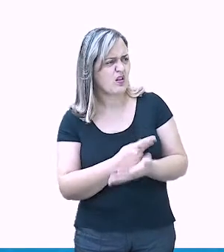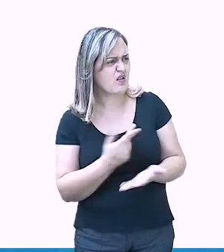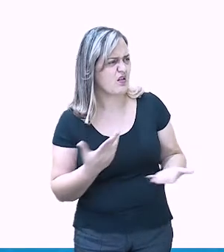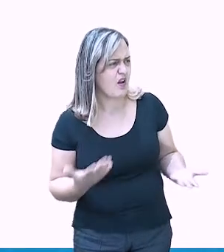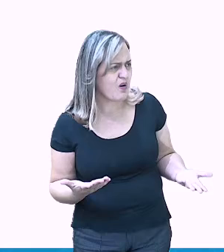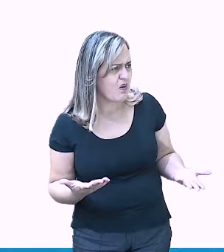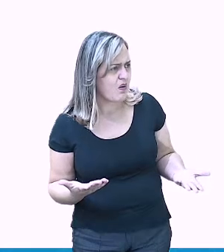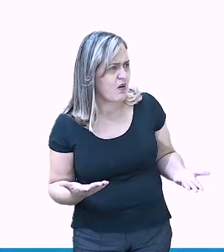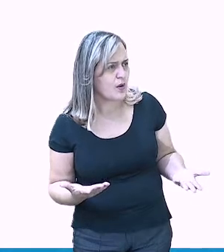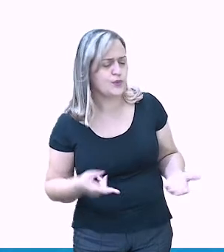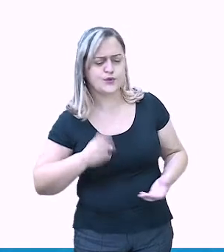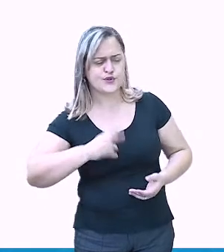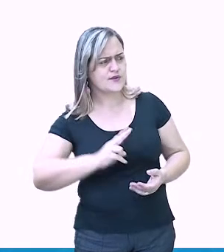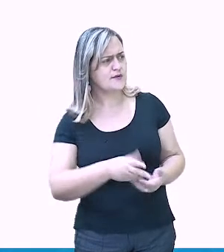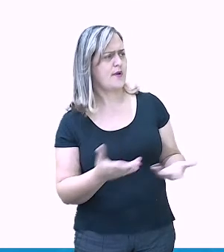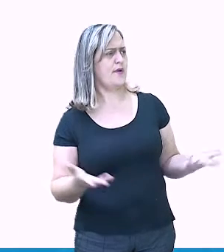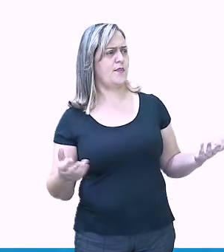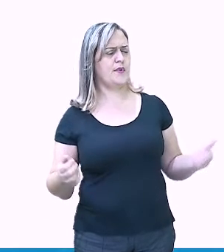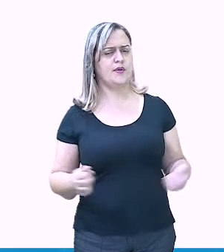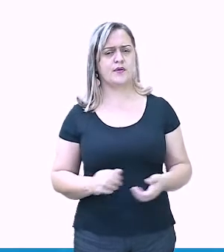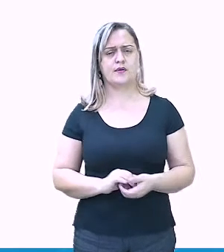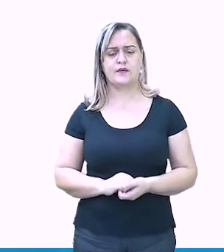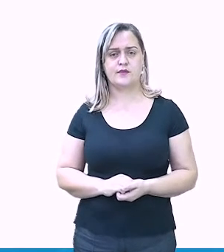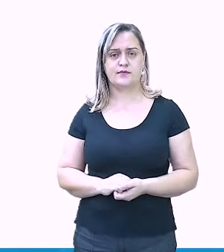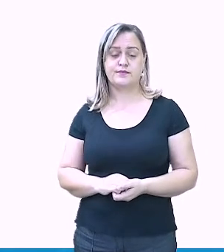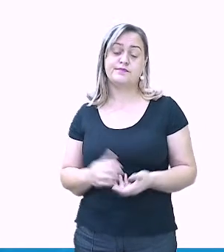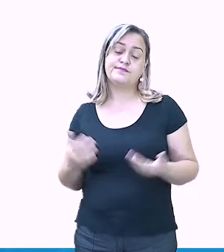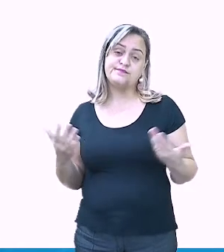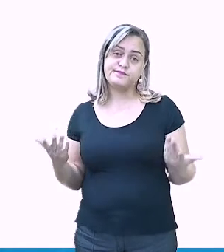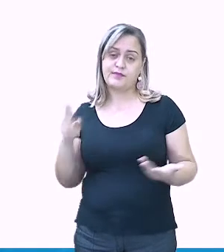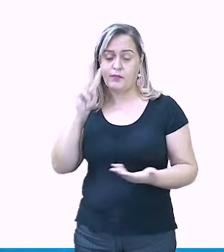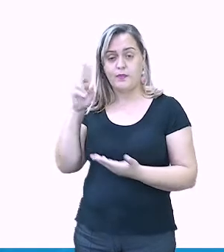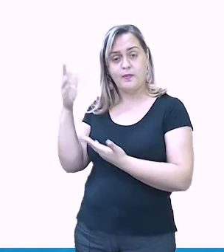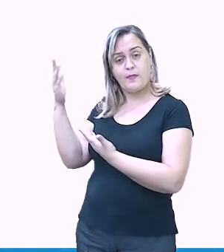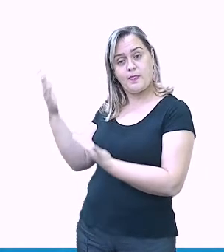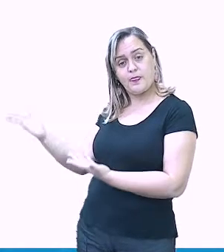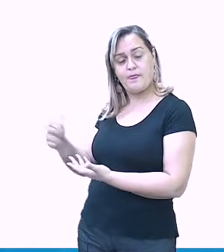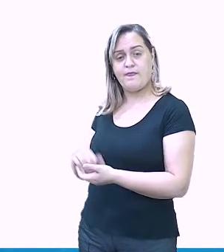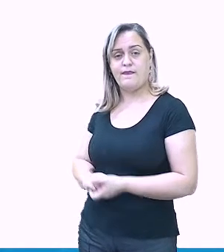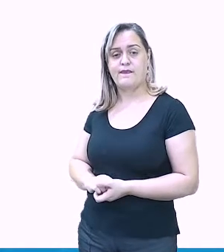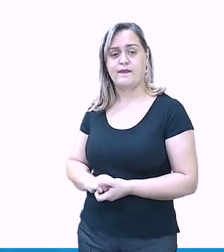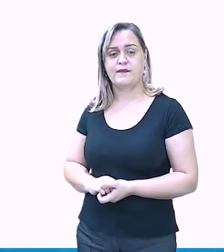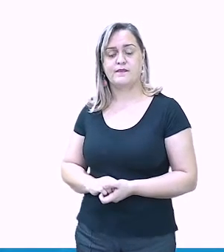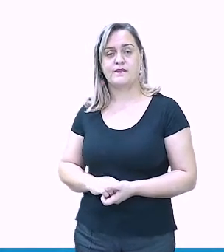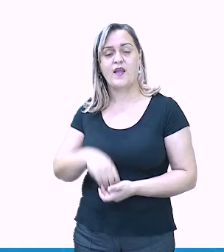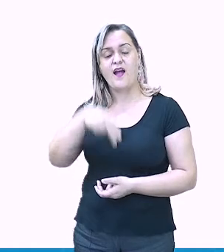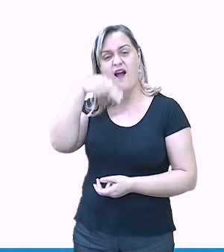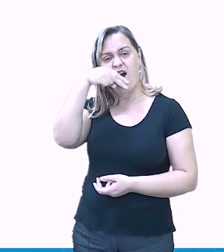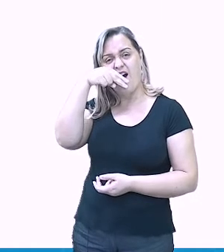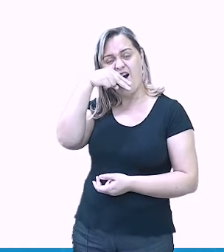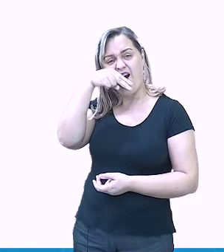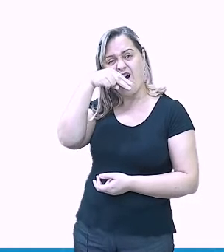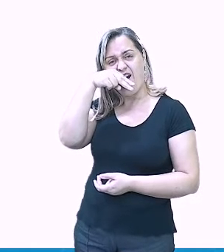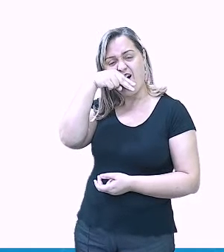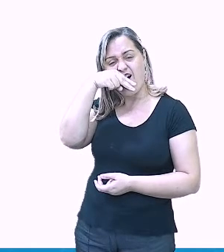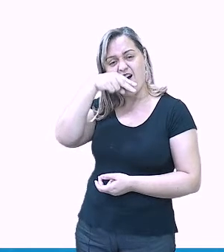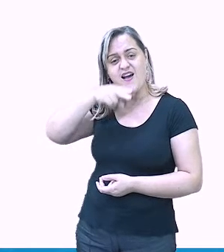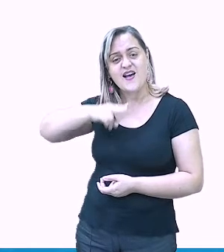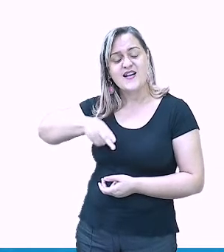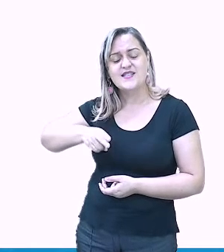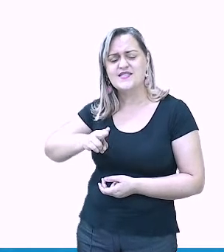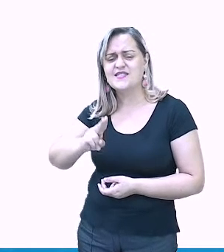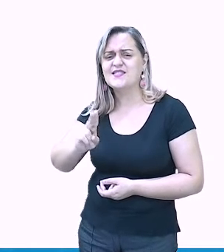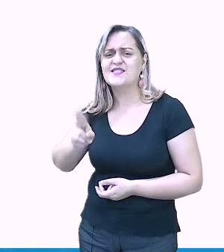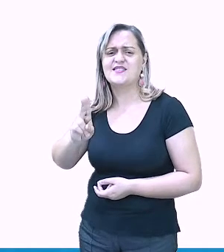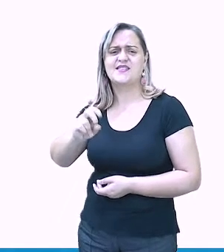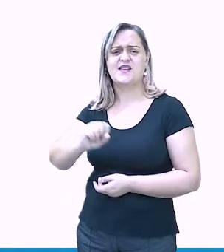aconteceu? O de sempre. Ou seja, a Mônica vive colocando